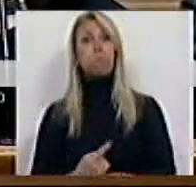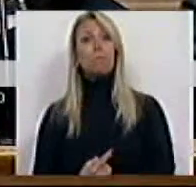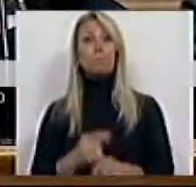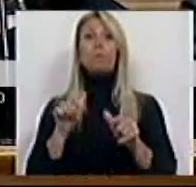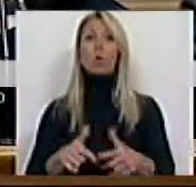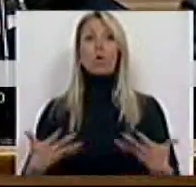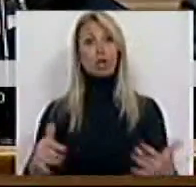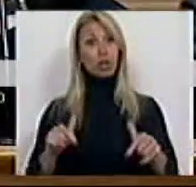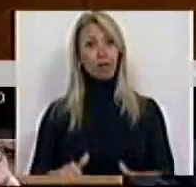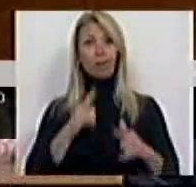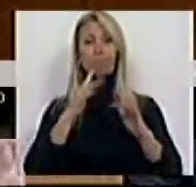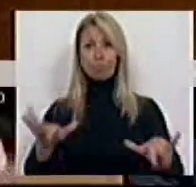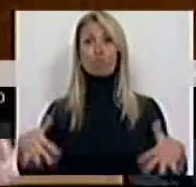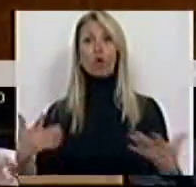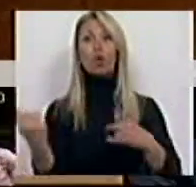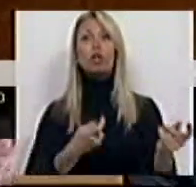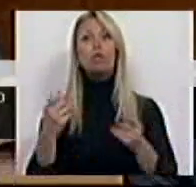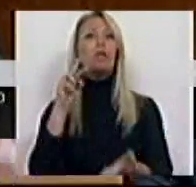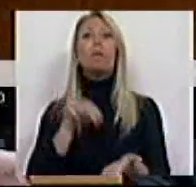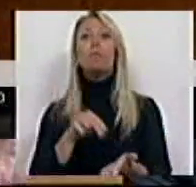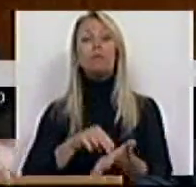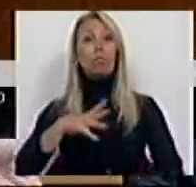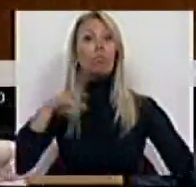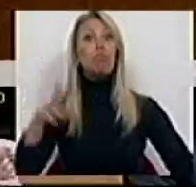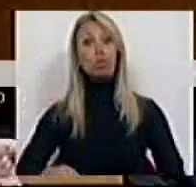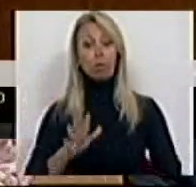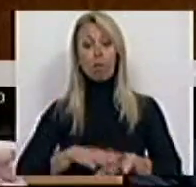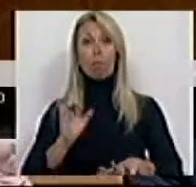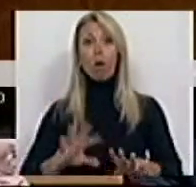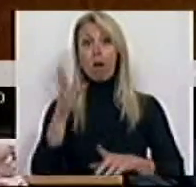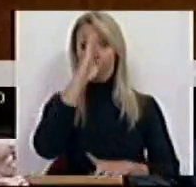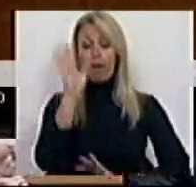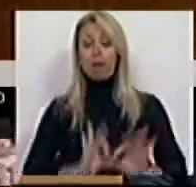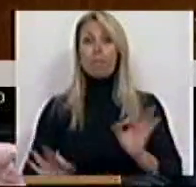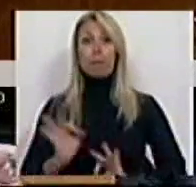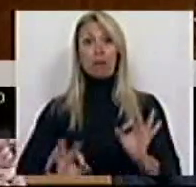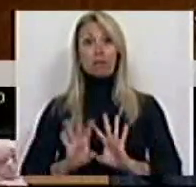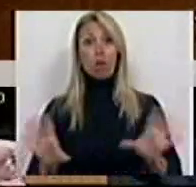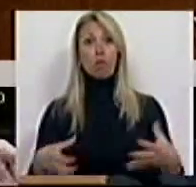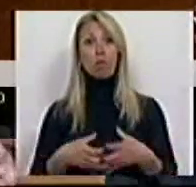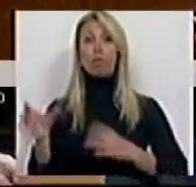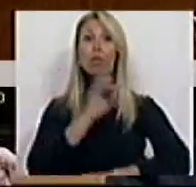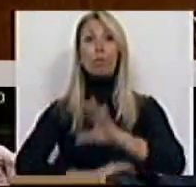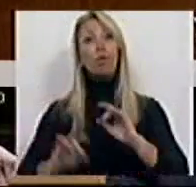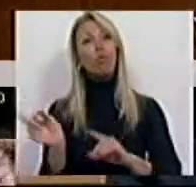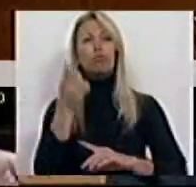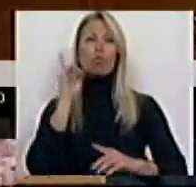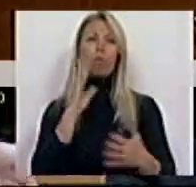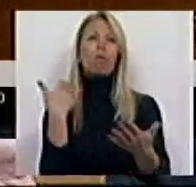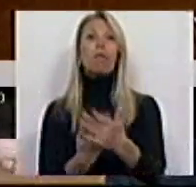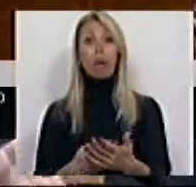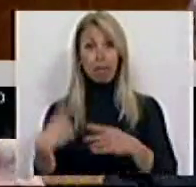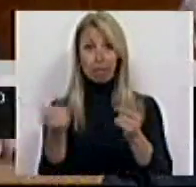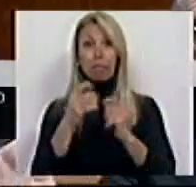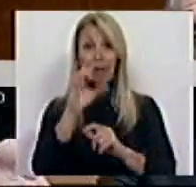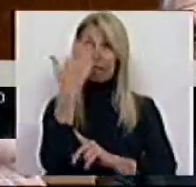poder discutir a posição de Portugal no âmbito da preparação do Conselho Europeu, não para fazer o prolongamento do debate